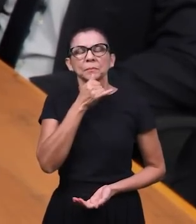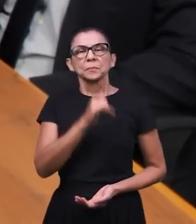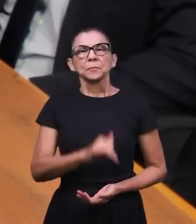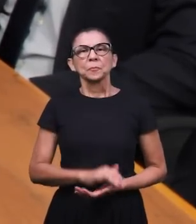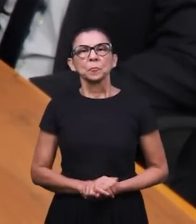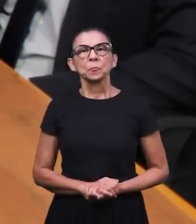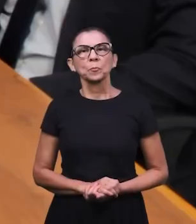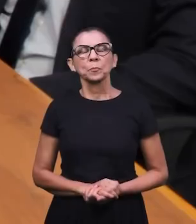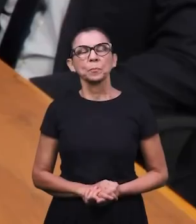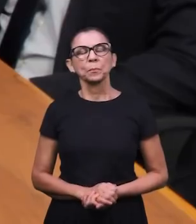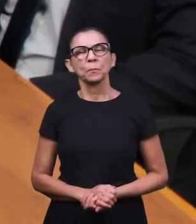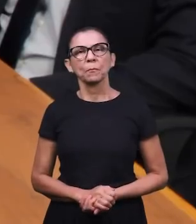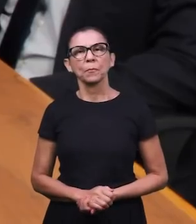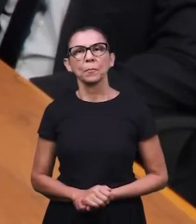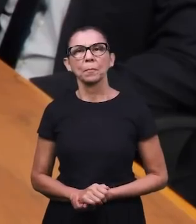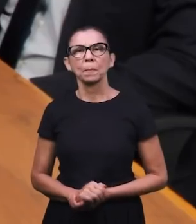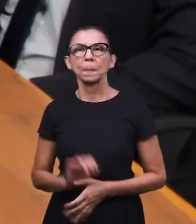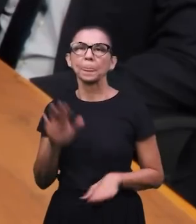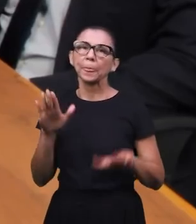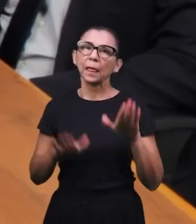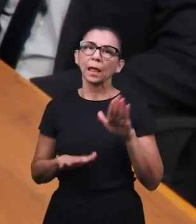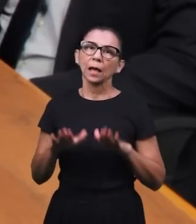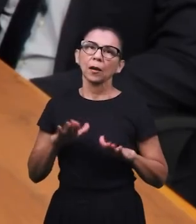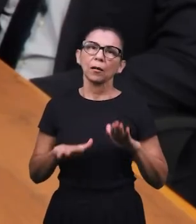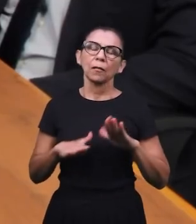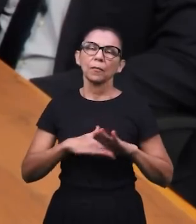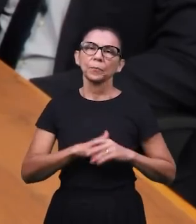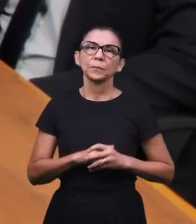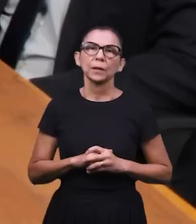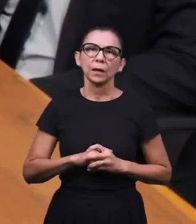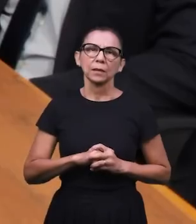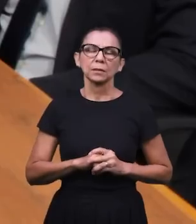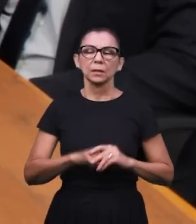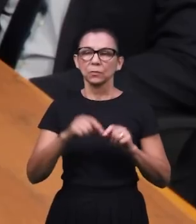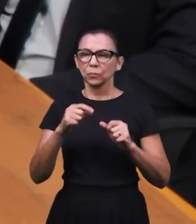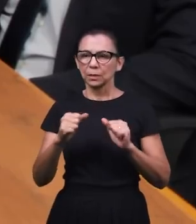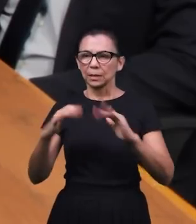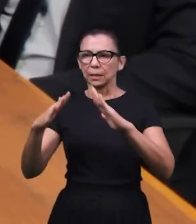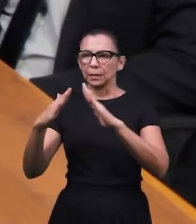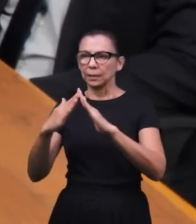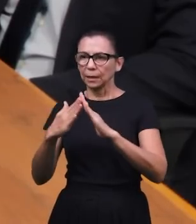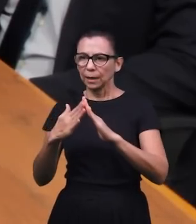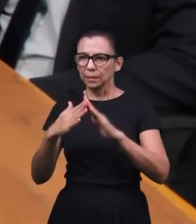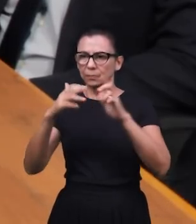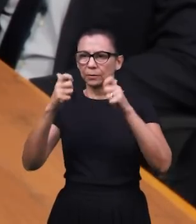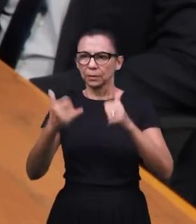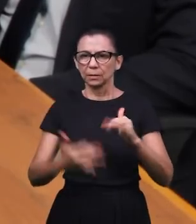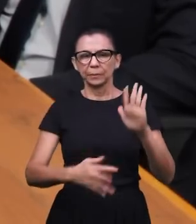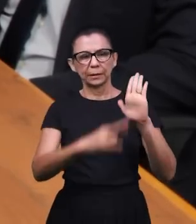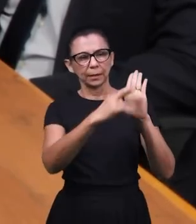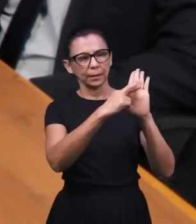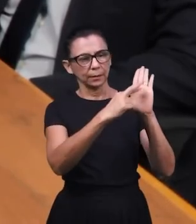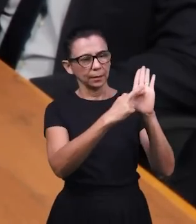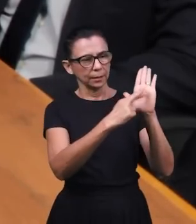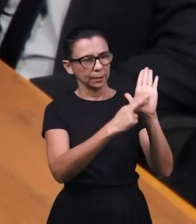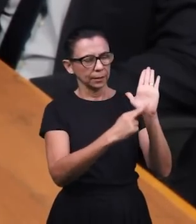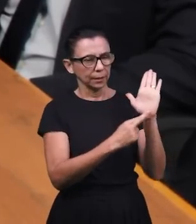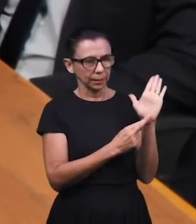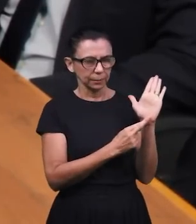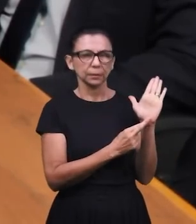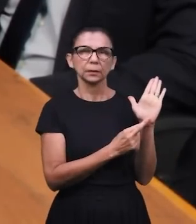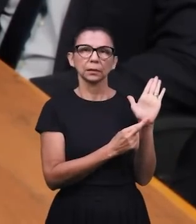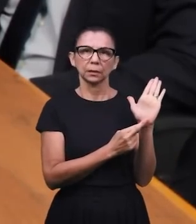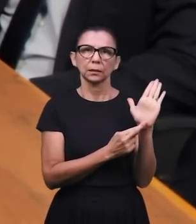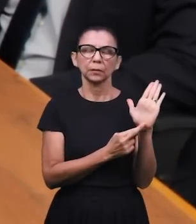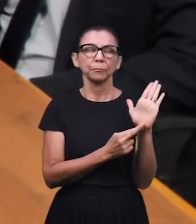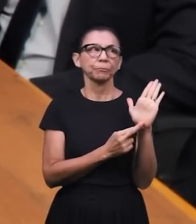você estabelece regras na sua casa, não fala, explica como é que essas regras, não quer explicar, conversar com o filho, e às vezes tem